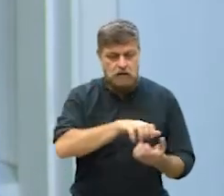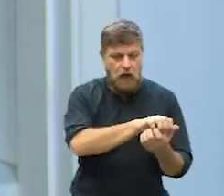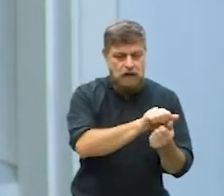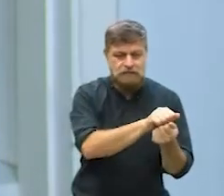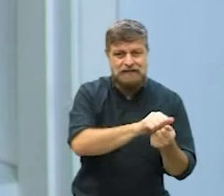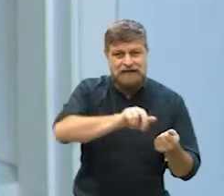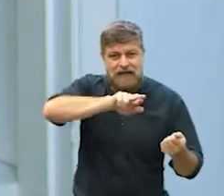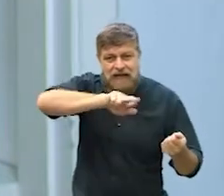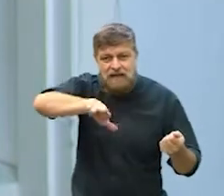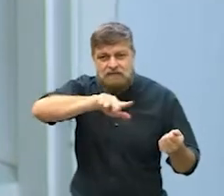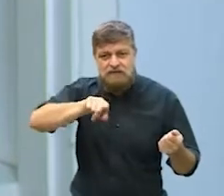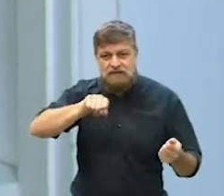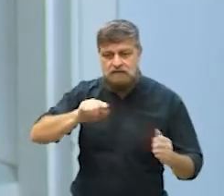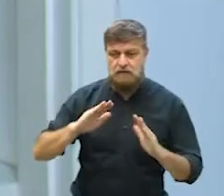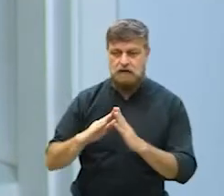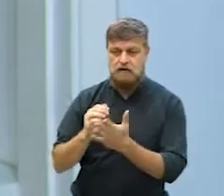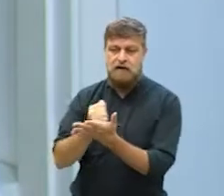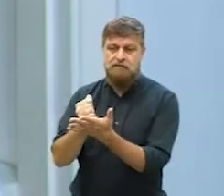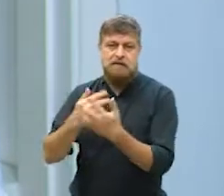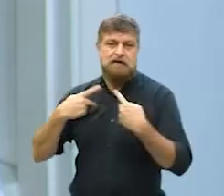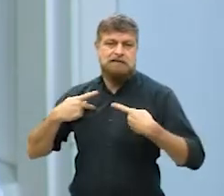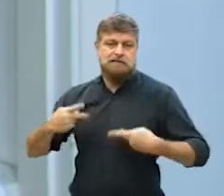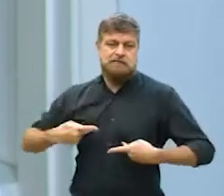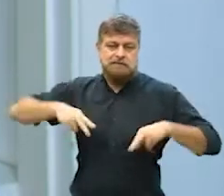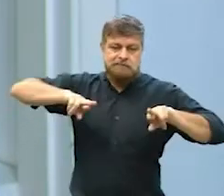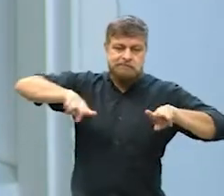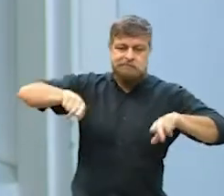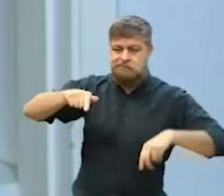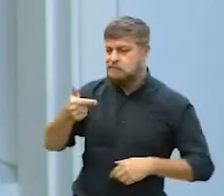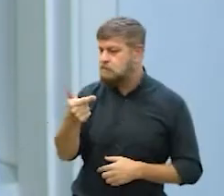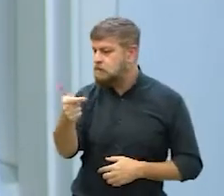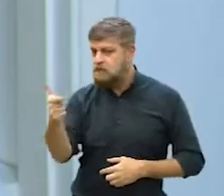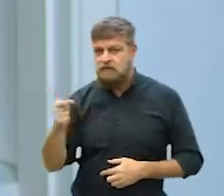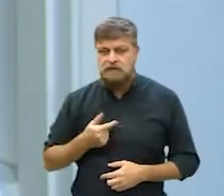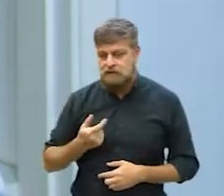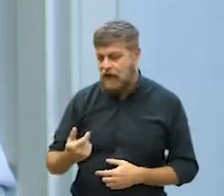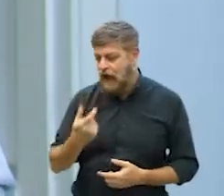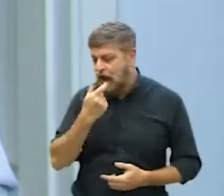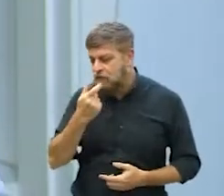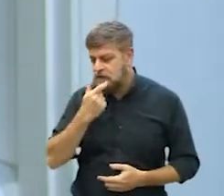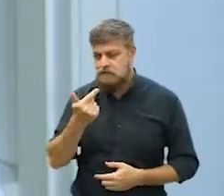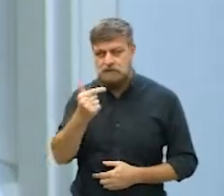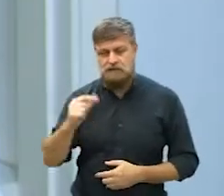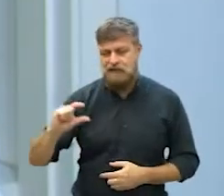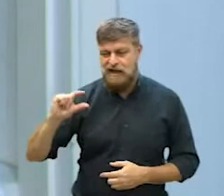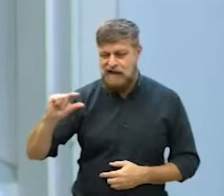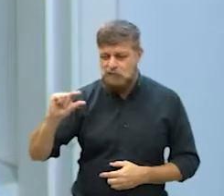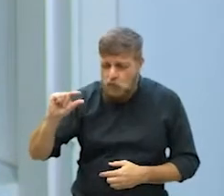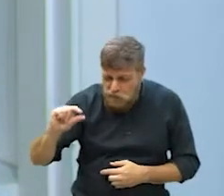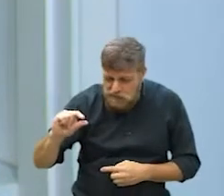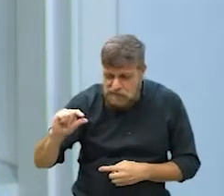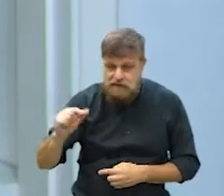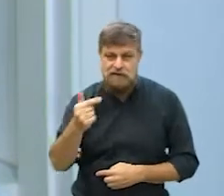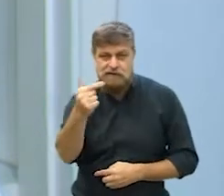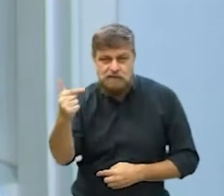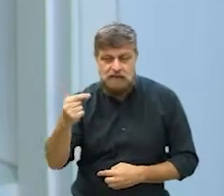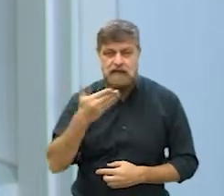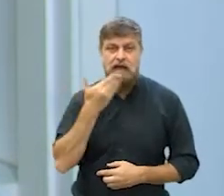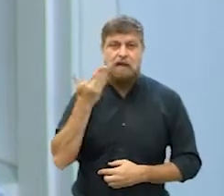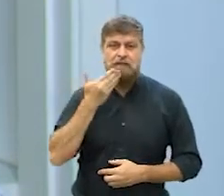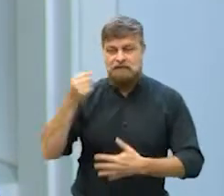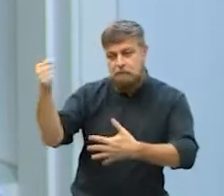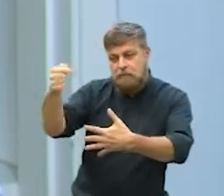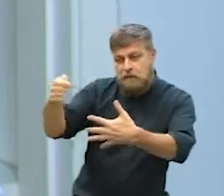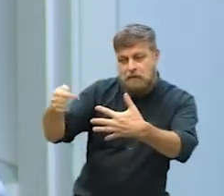de administração. O que não acontece quando isso é vendido, por exemplo, numa farmácia humana, que não tem, por exemplo, o biscoito, ou tem a cápsula micro,